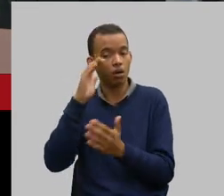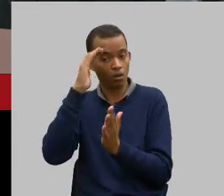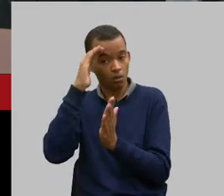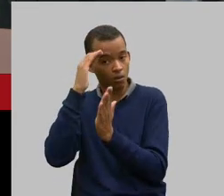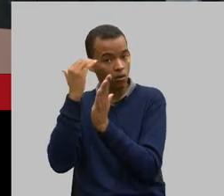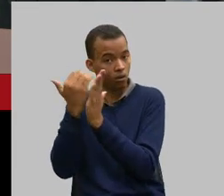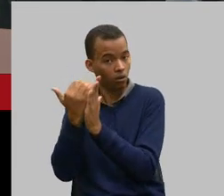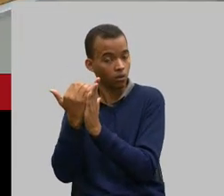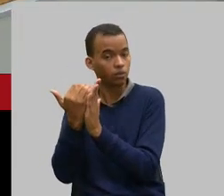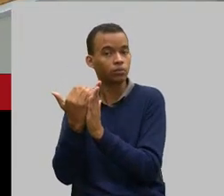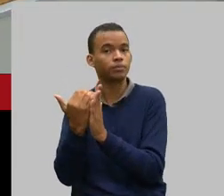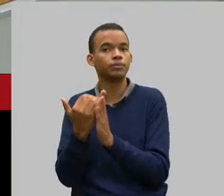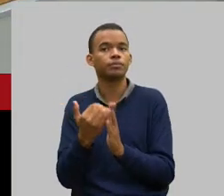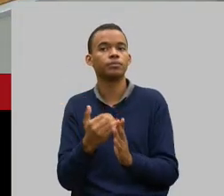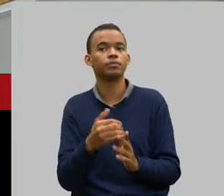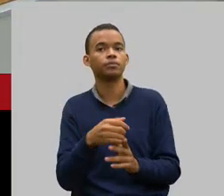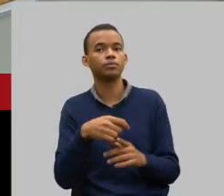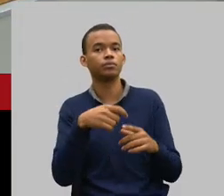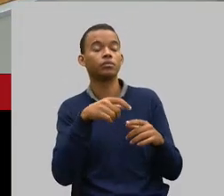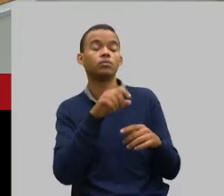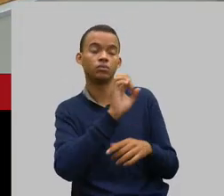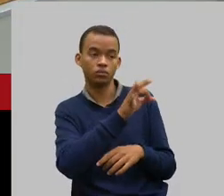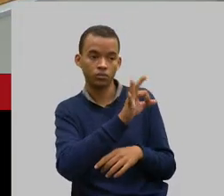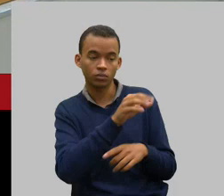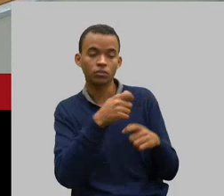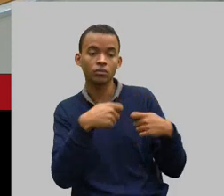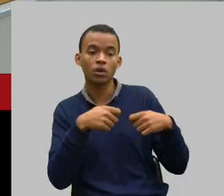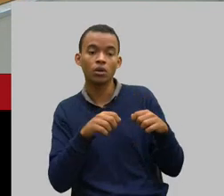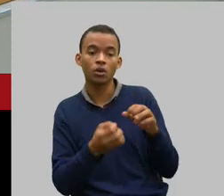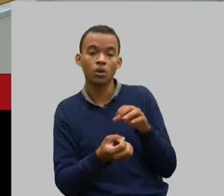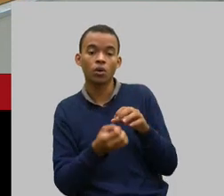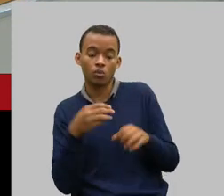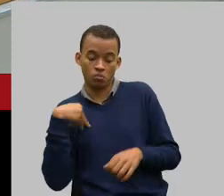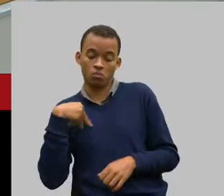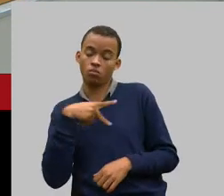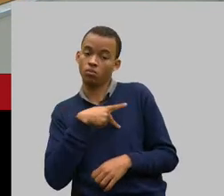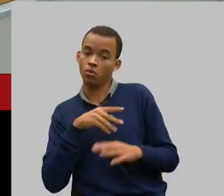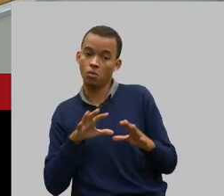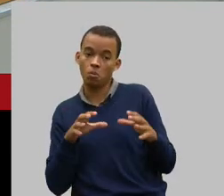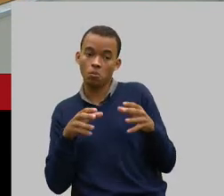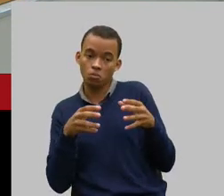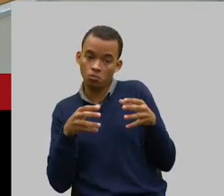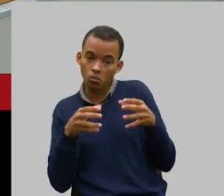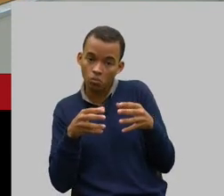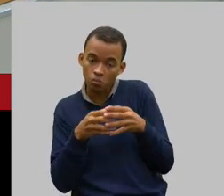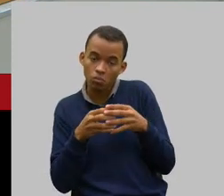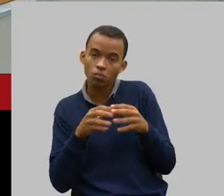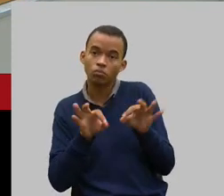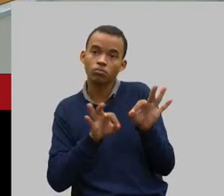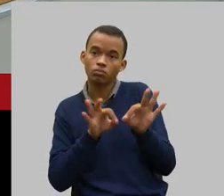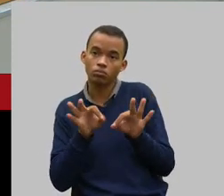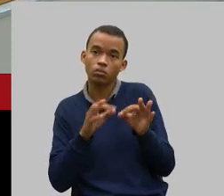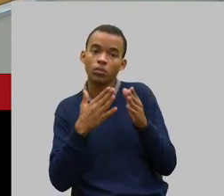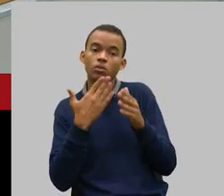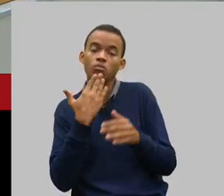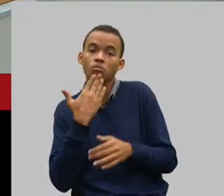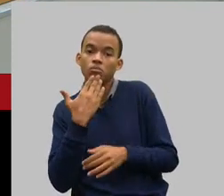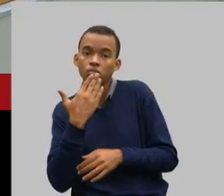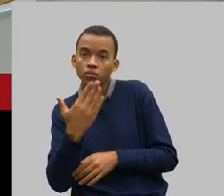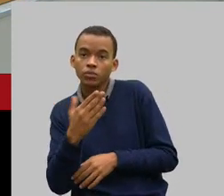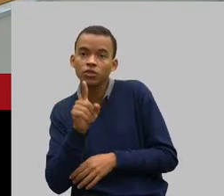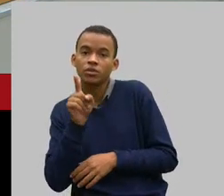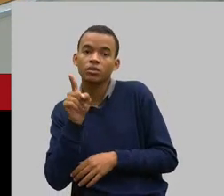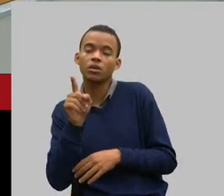ministério público e tentar uma composição lá isso aí tem que pedir isso aí para para o imã não